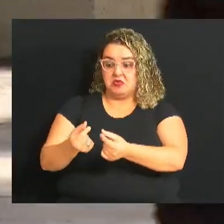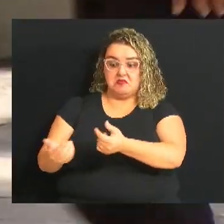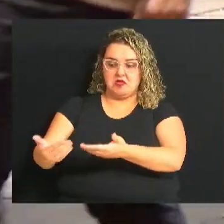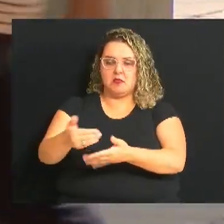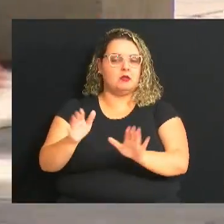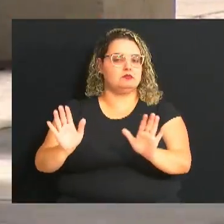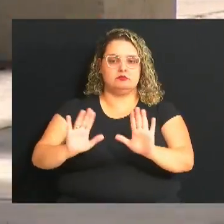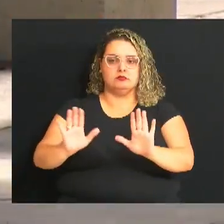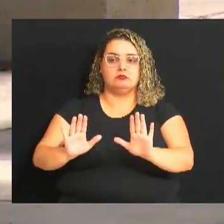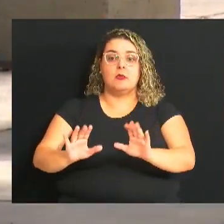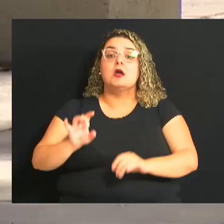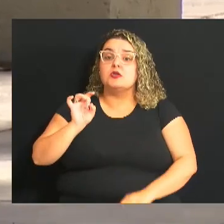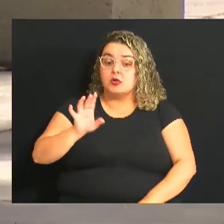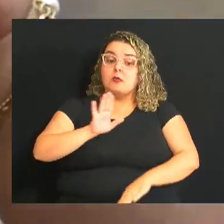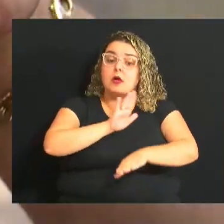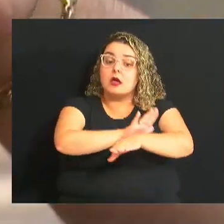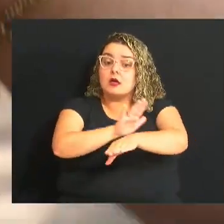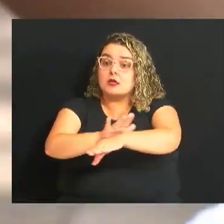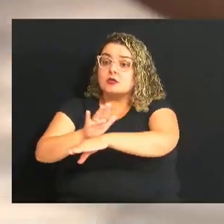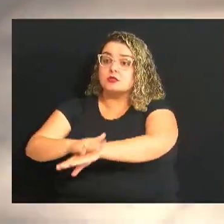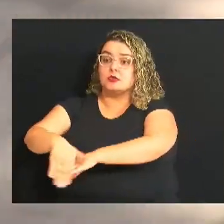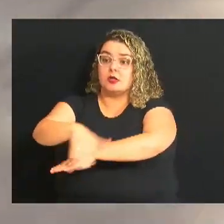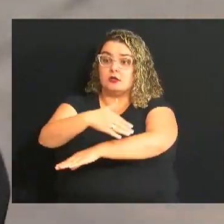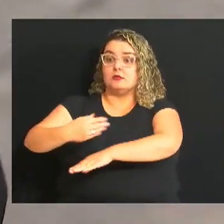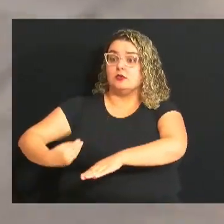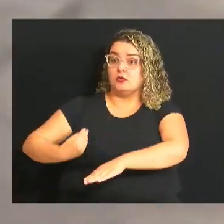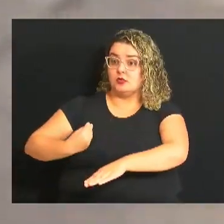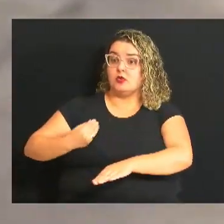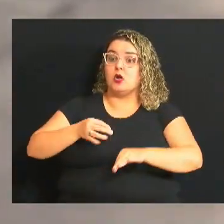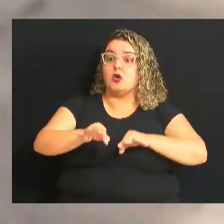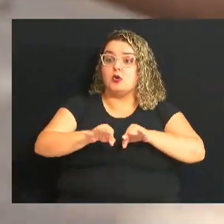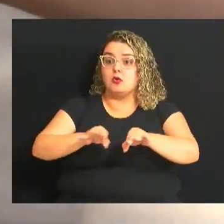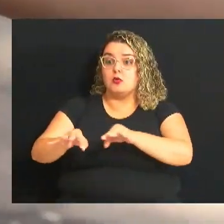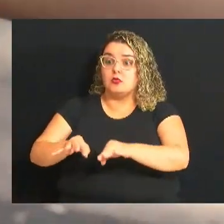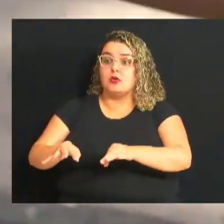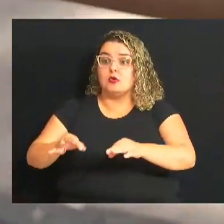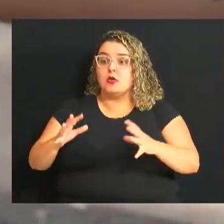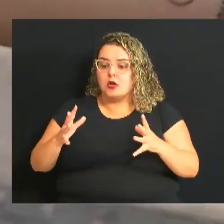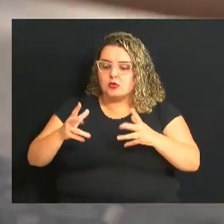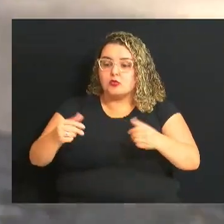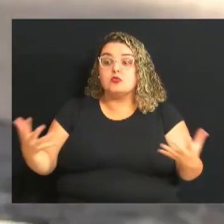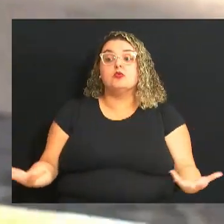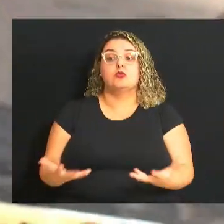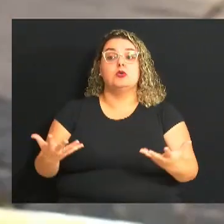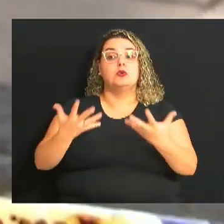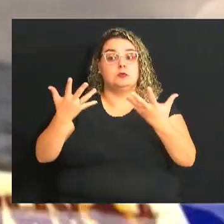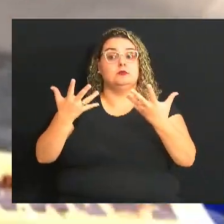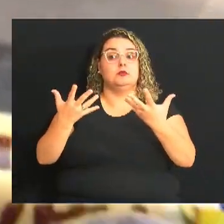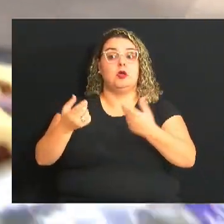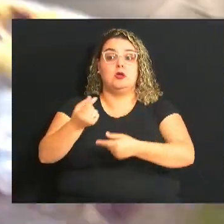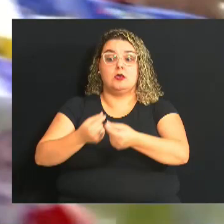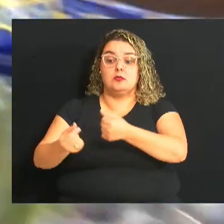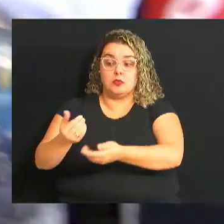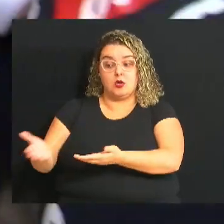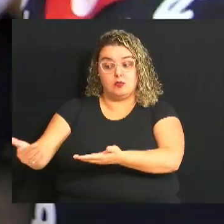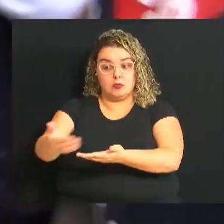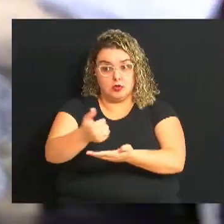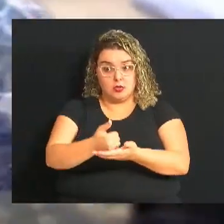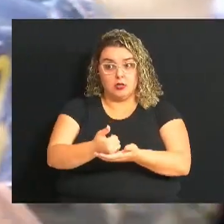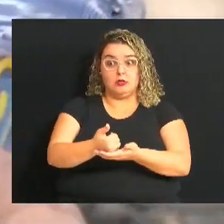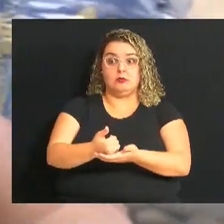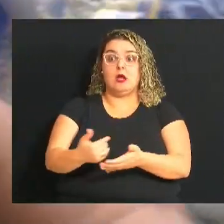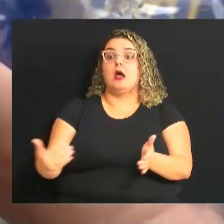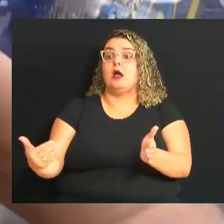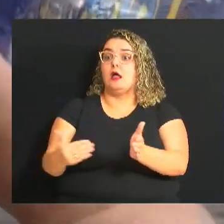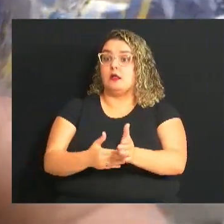da população em situação de rua. O projeto é totalmente colaborativo, desde a arrecadação até o momento da